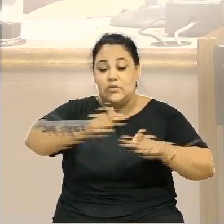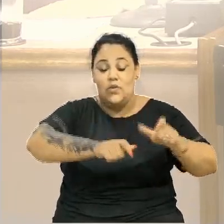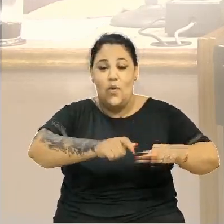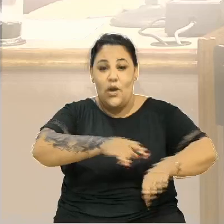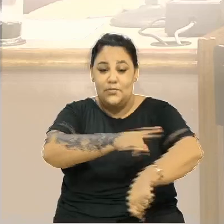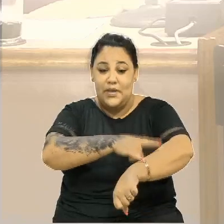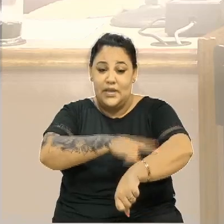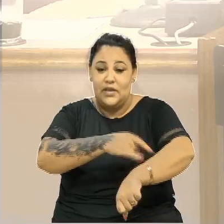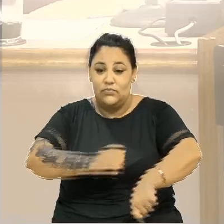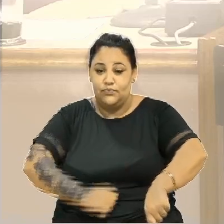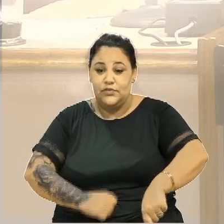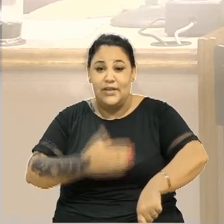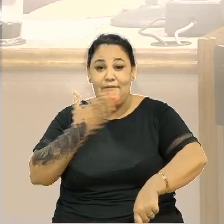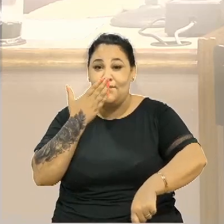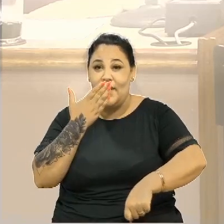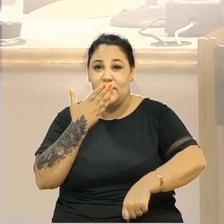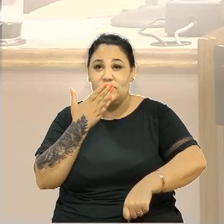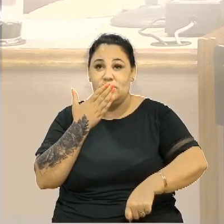na frente da porta do Velocino.